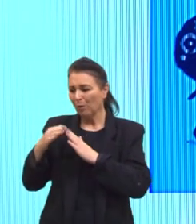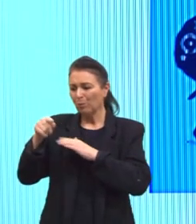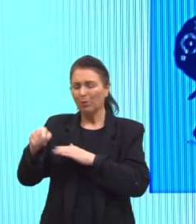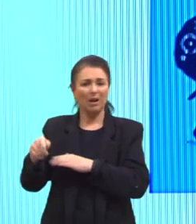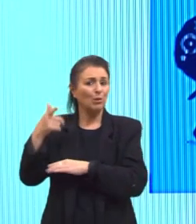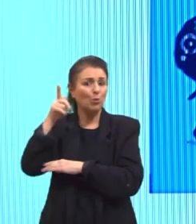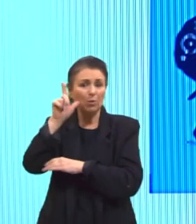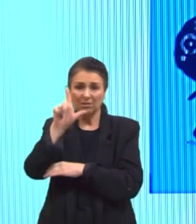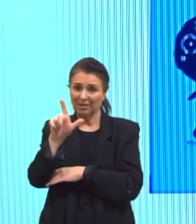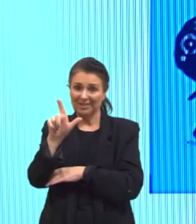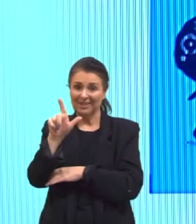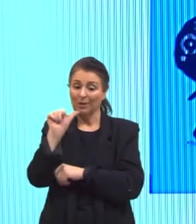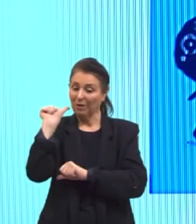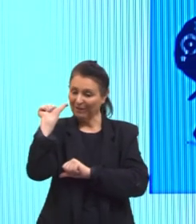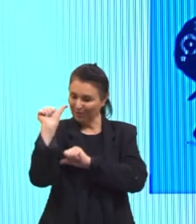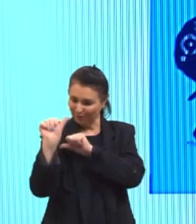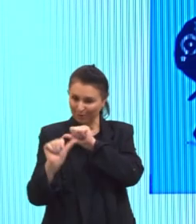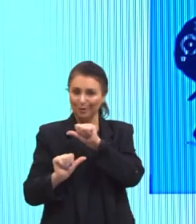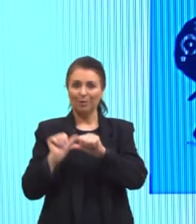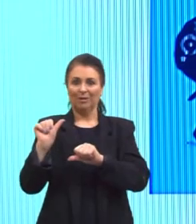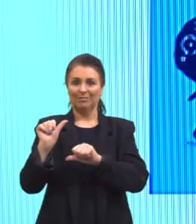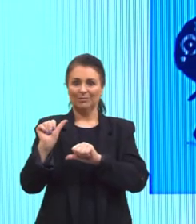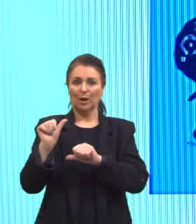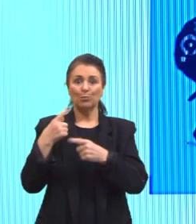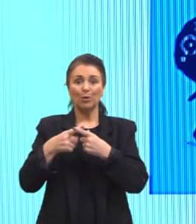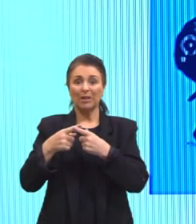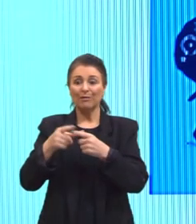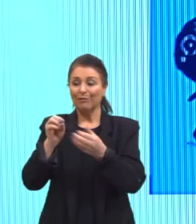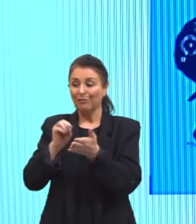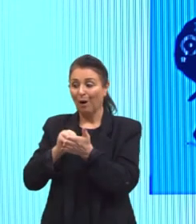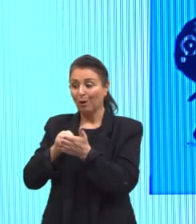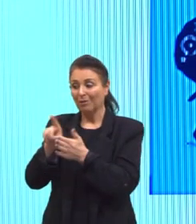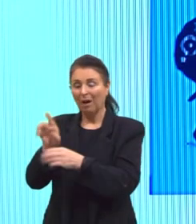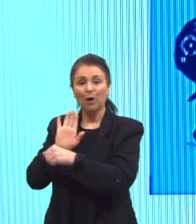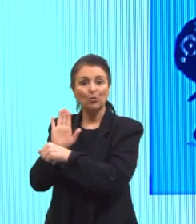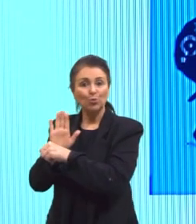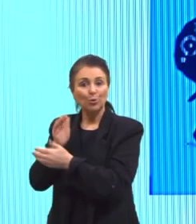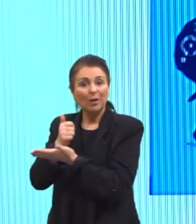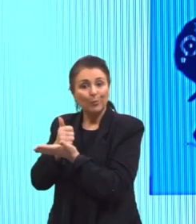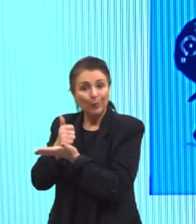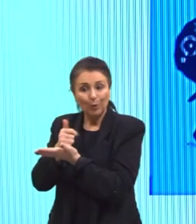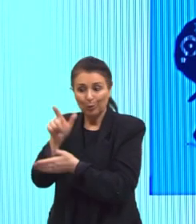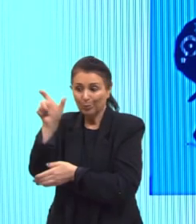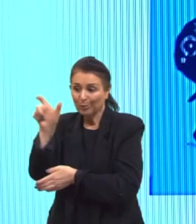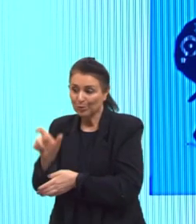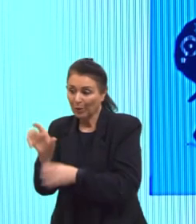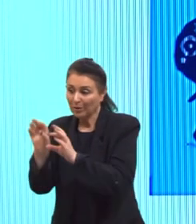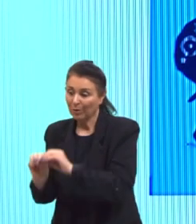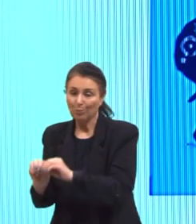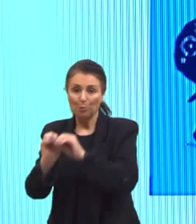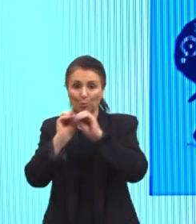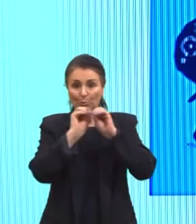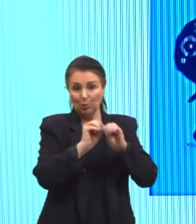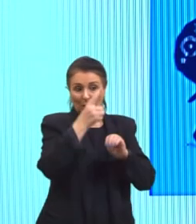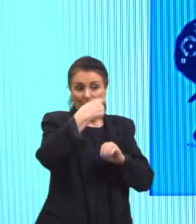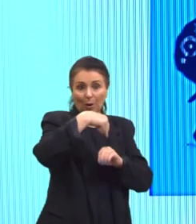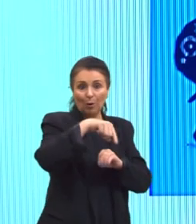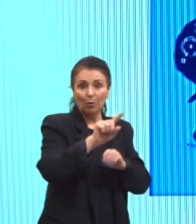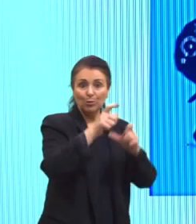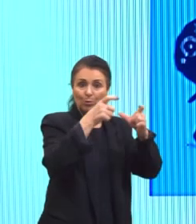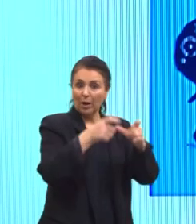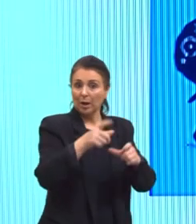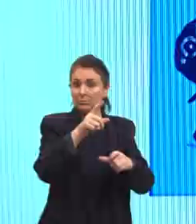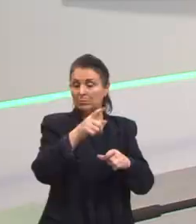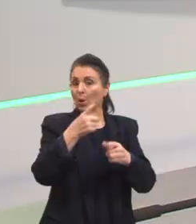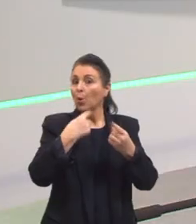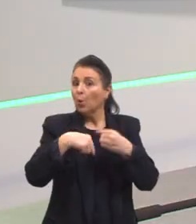não tem esse essa cobertura né não consegue produzir isso E aí então ela vai para um outro local para um